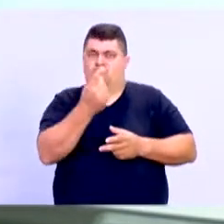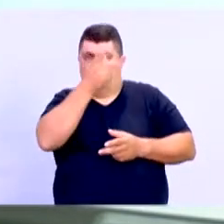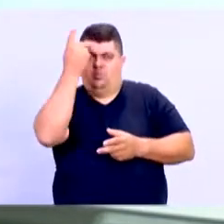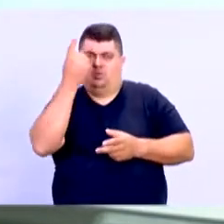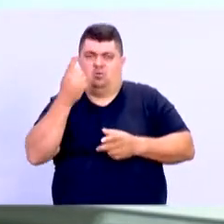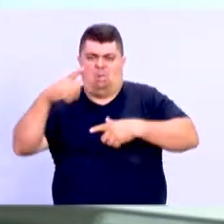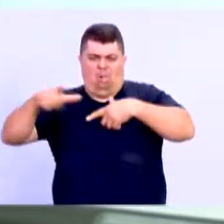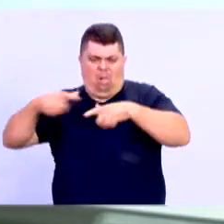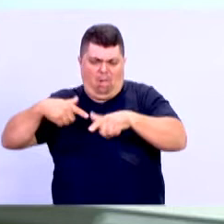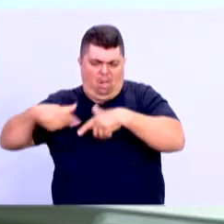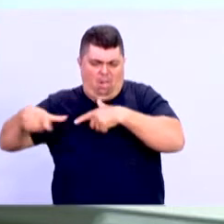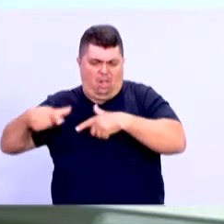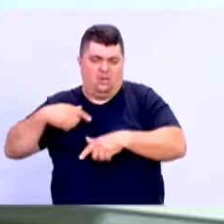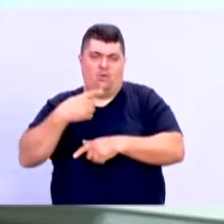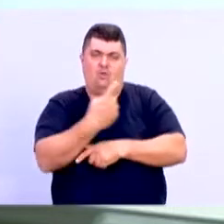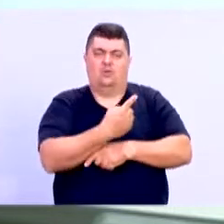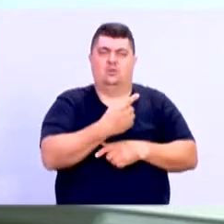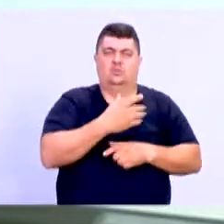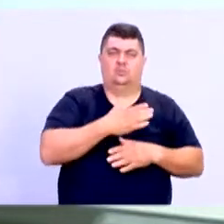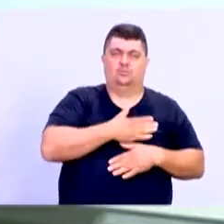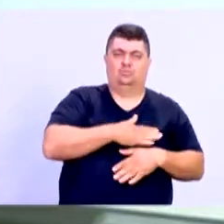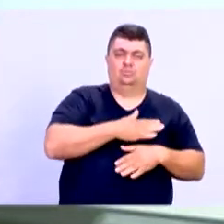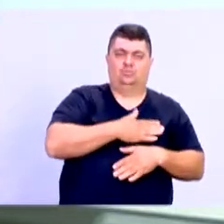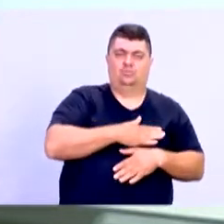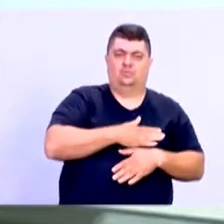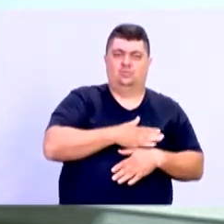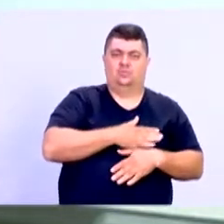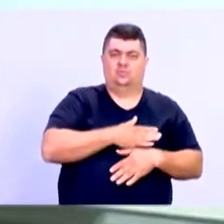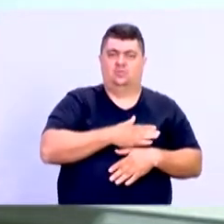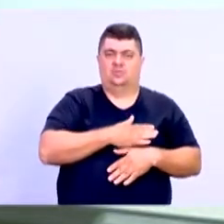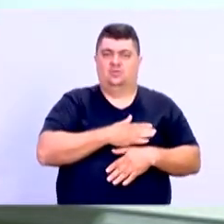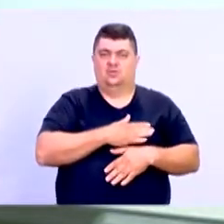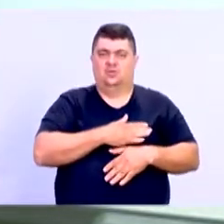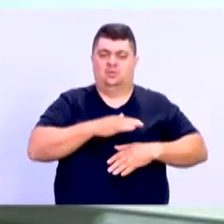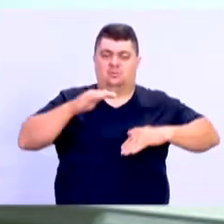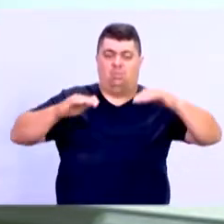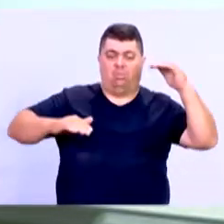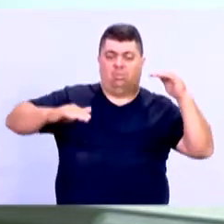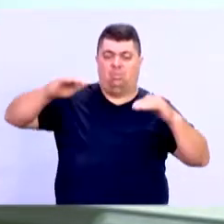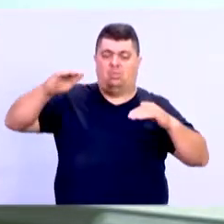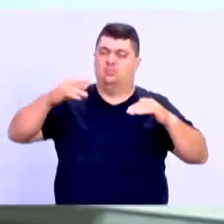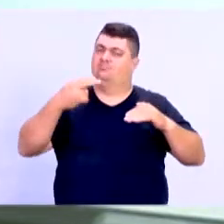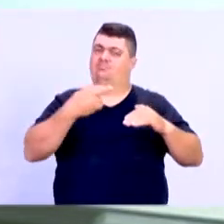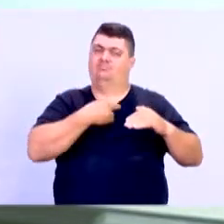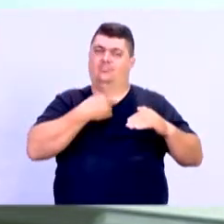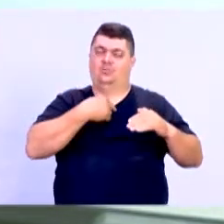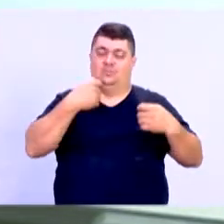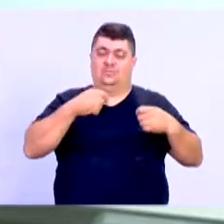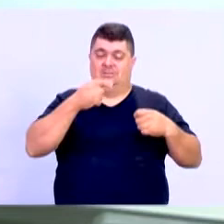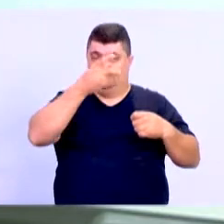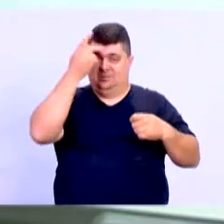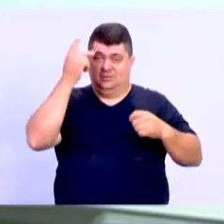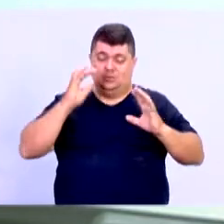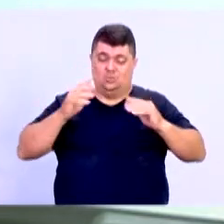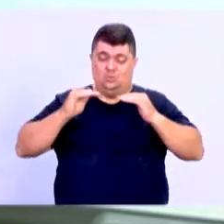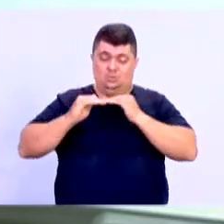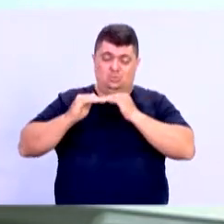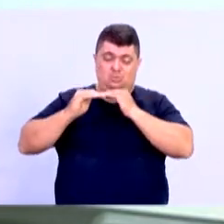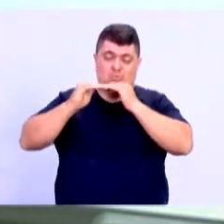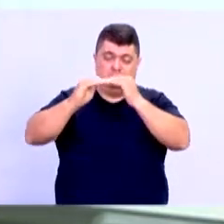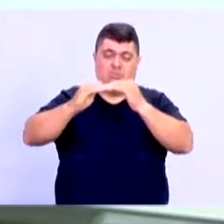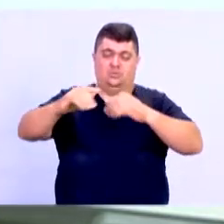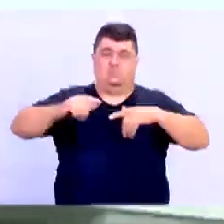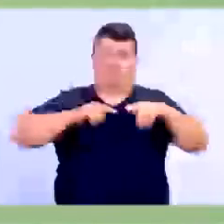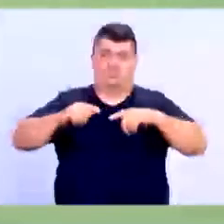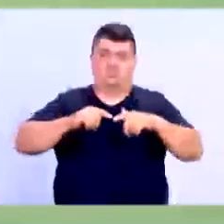do que deve. Também não podemos ter na organização pessoas que trabalham menos, muito aquém do que deveriam.